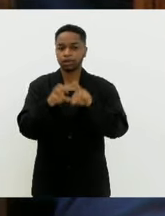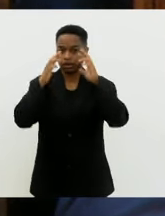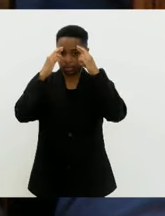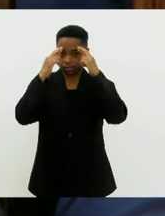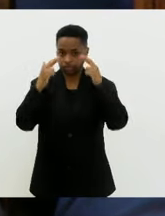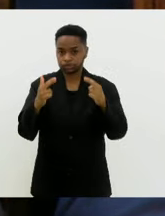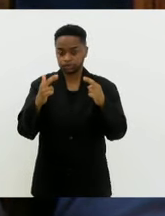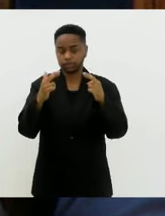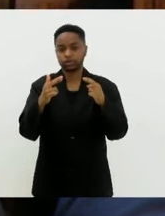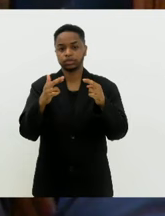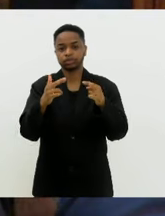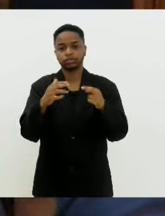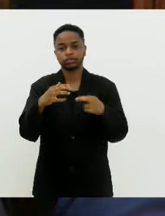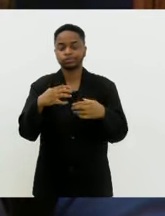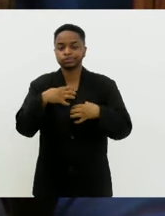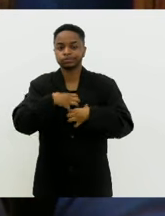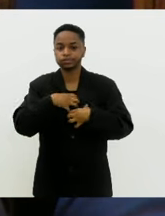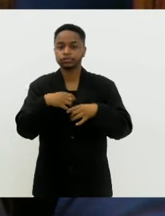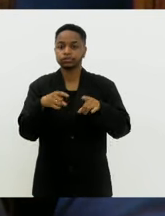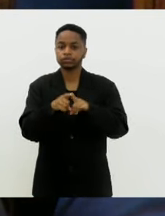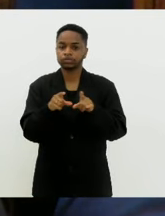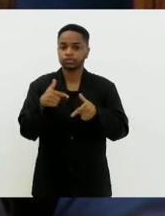e os procedimentos, e